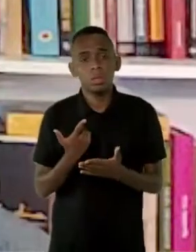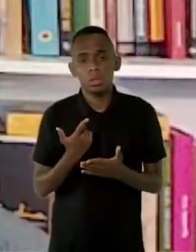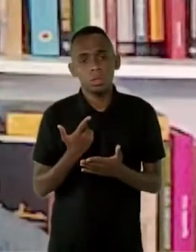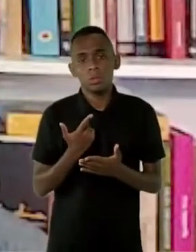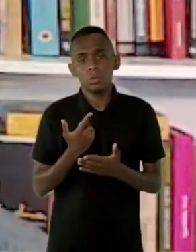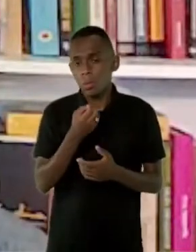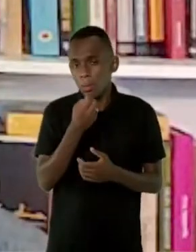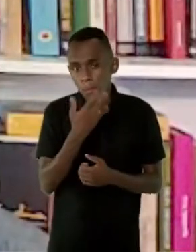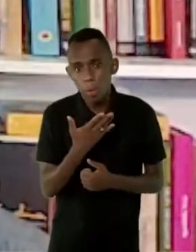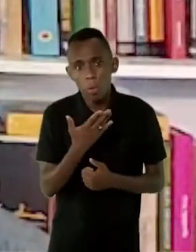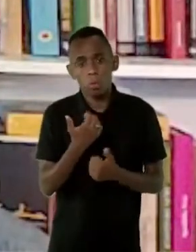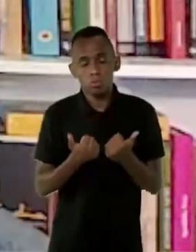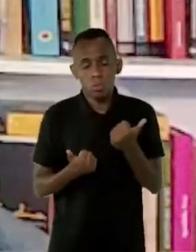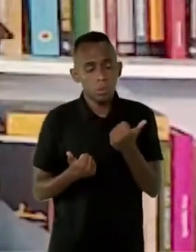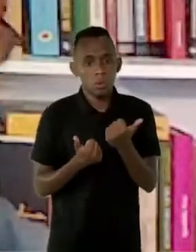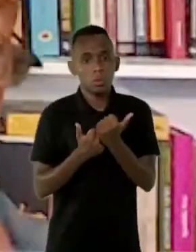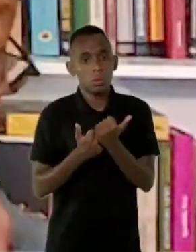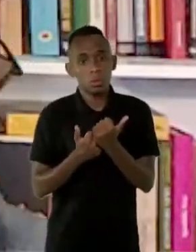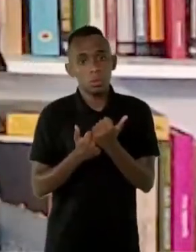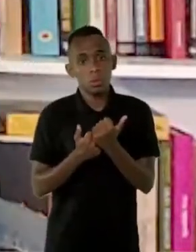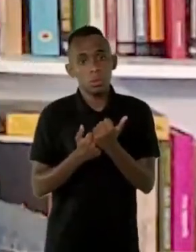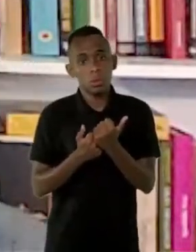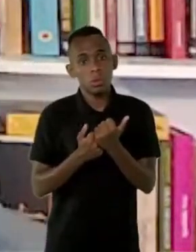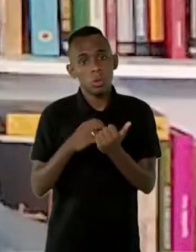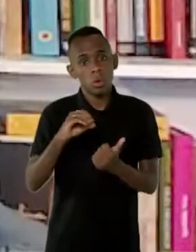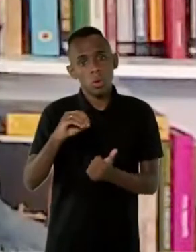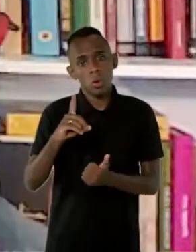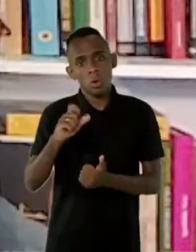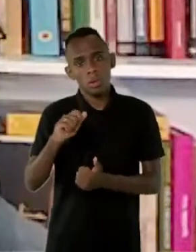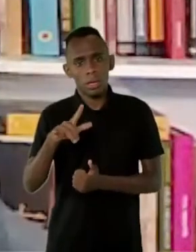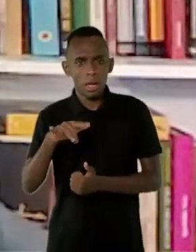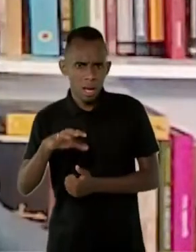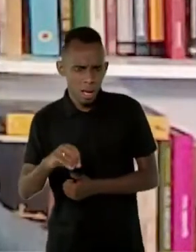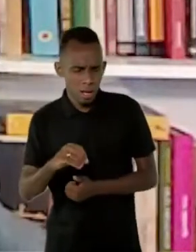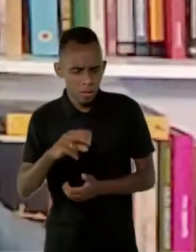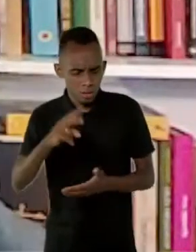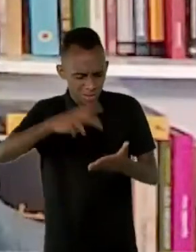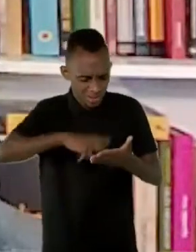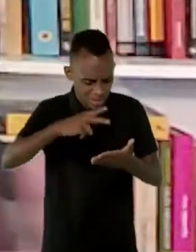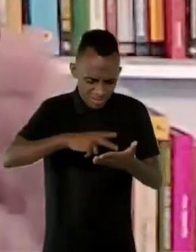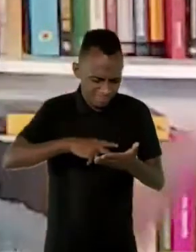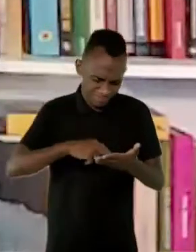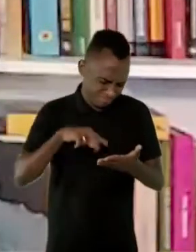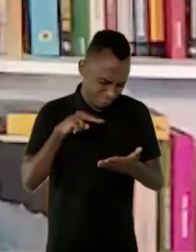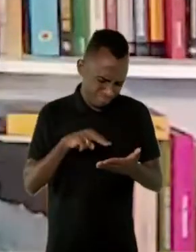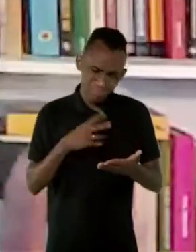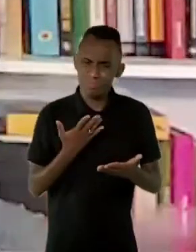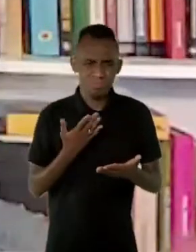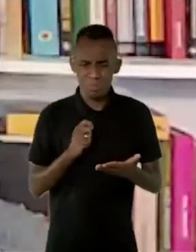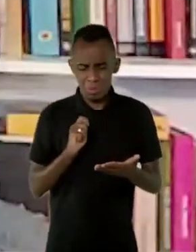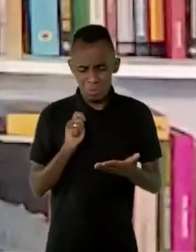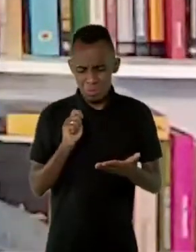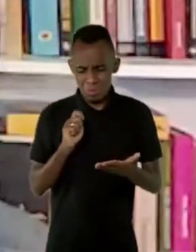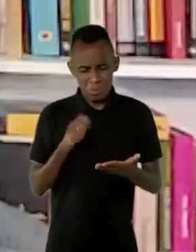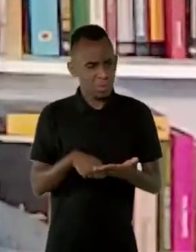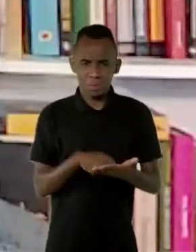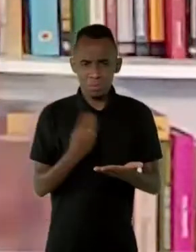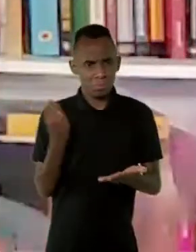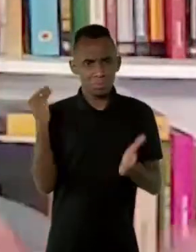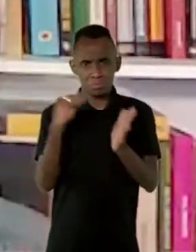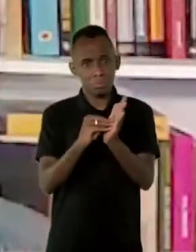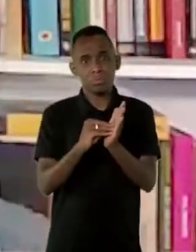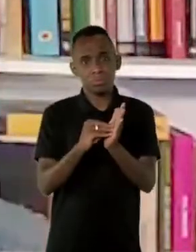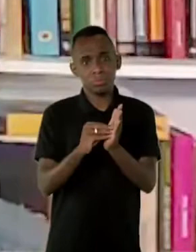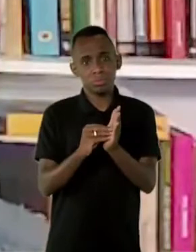alguns desses livros e falou, olha, não dá para publicar isso aqui. Ele até botou entre aspas, né, romance, entre